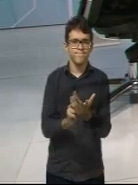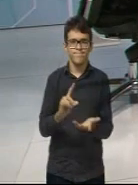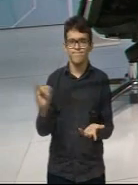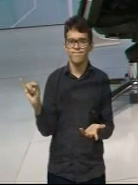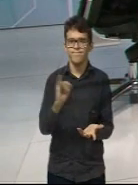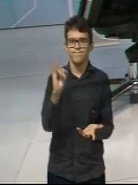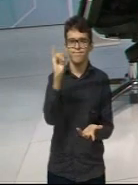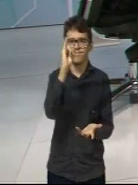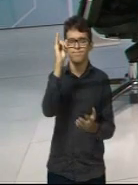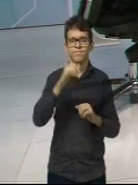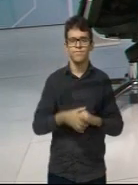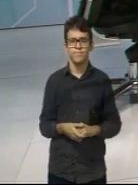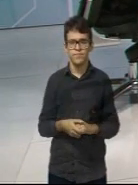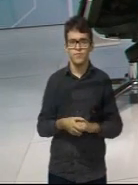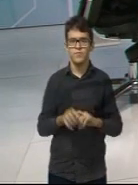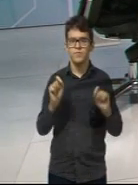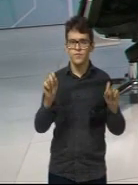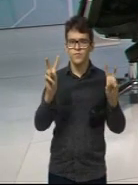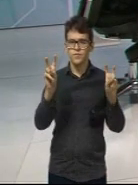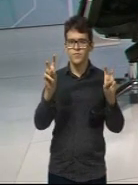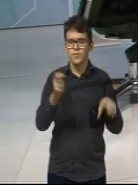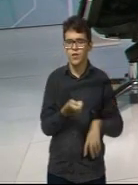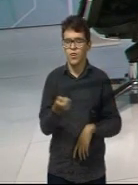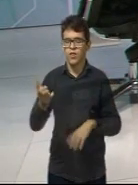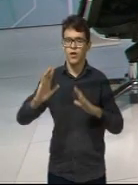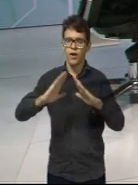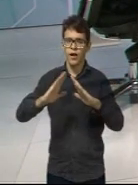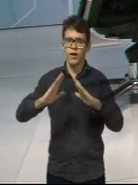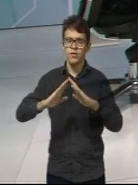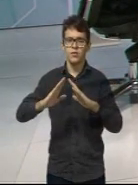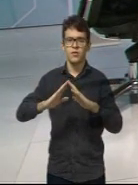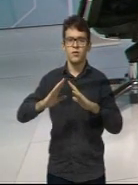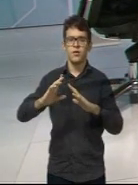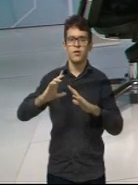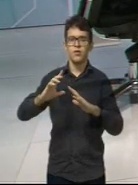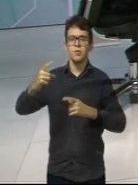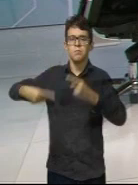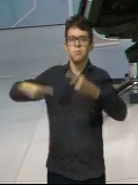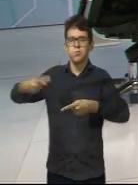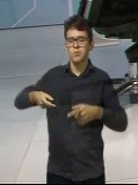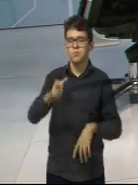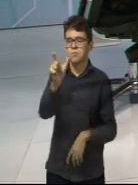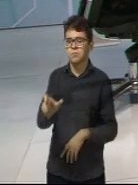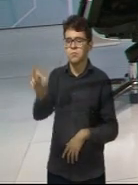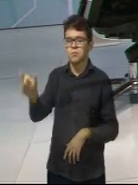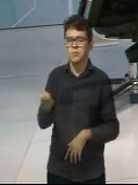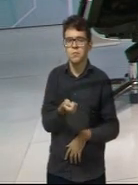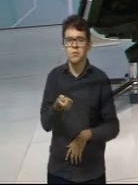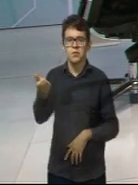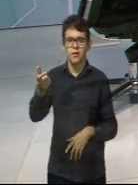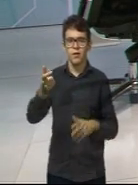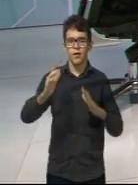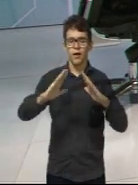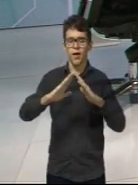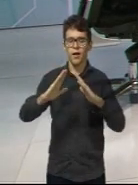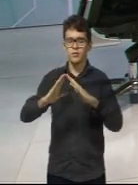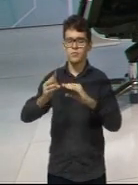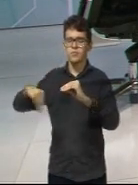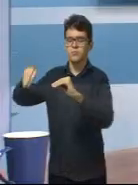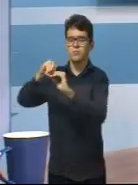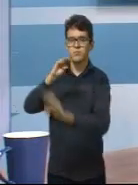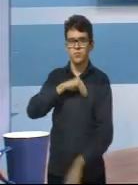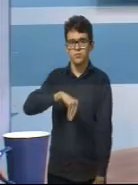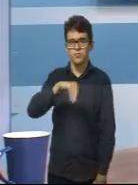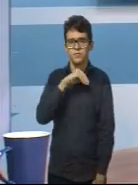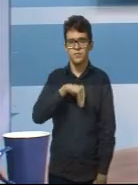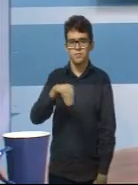como privilégio, que é o tal do auxílio moradia para os juízes, para aqueles que compõem a estrutura